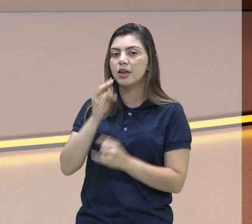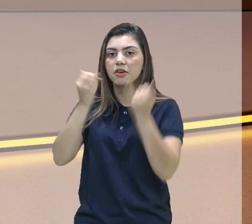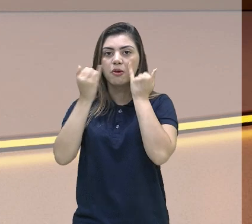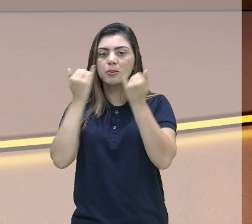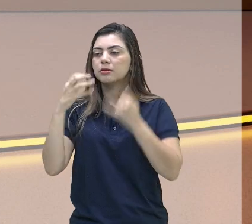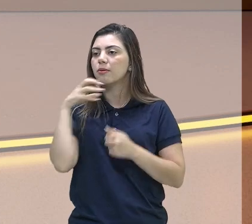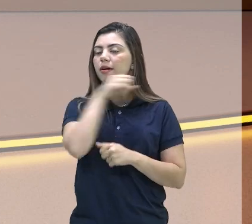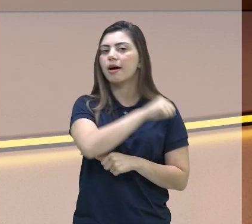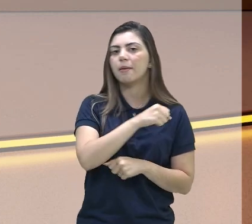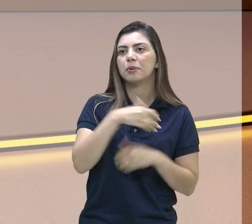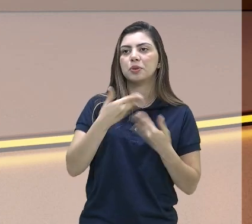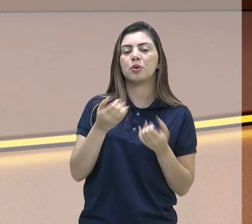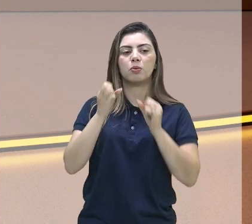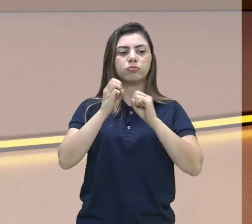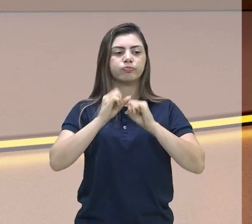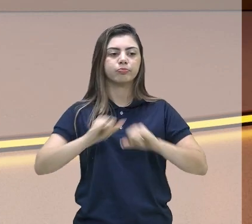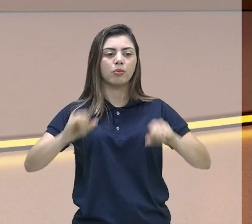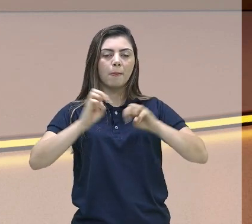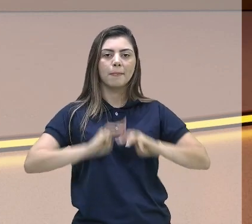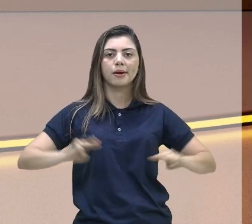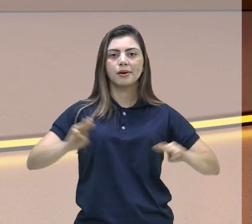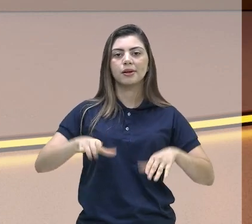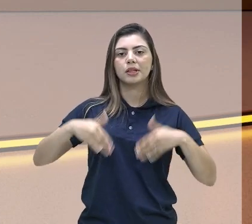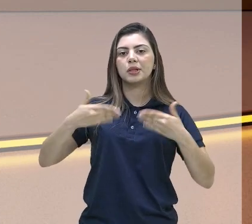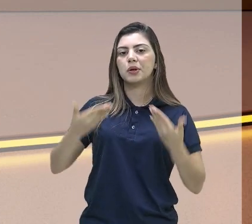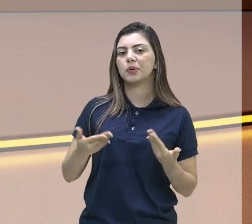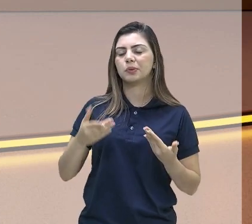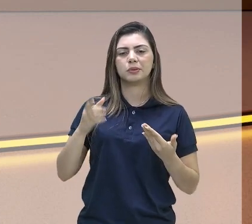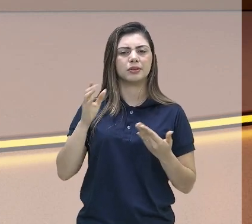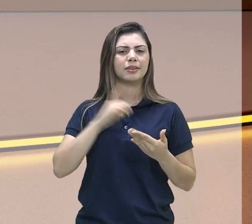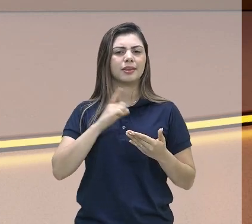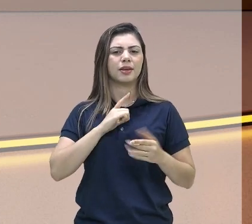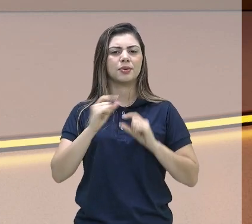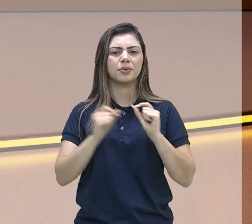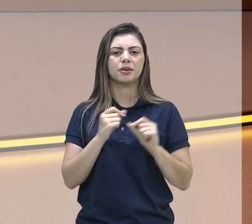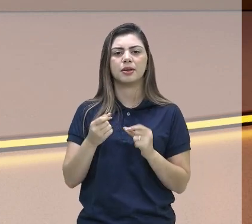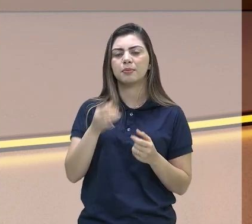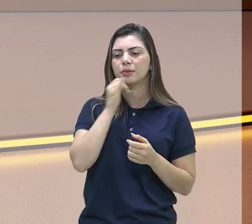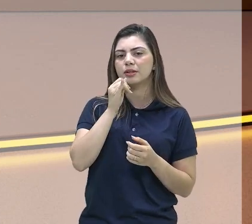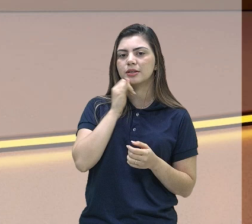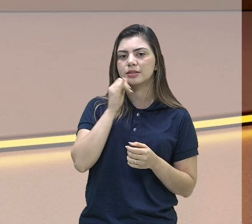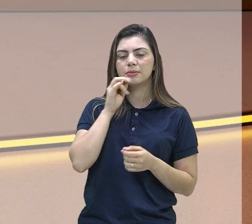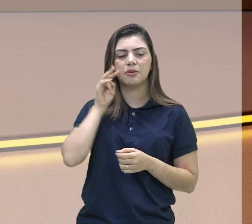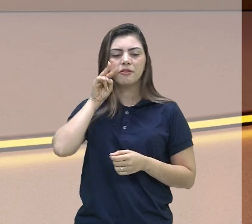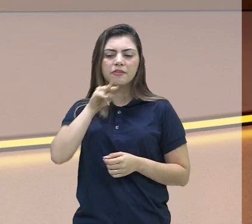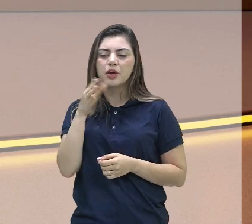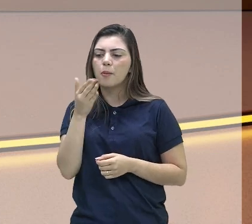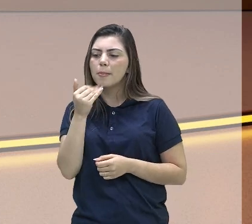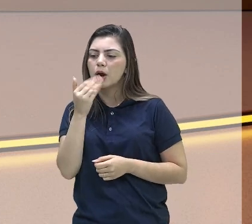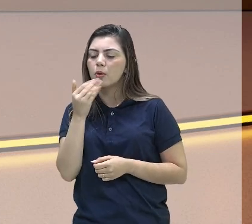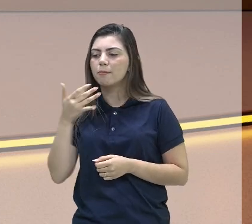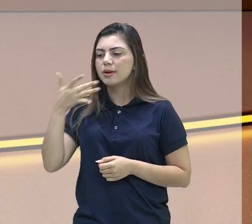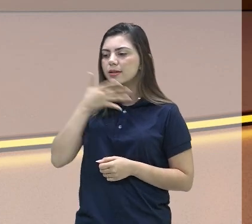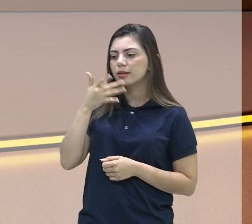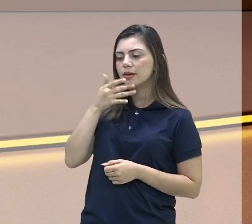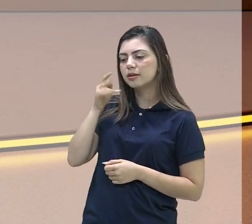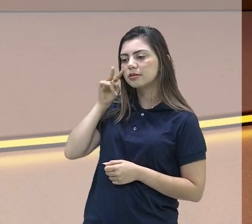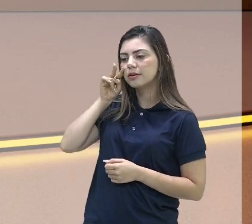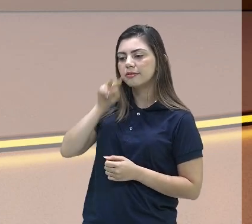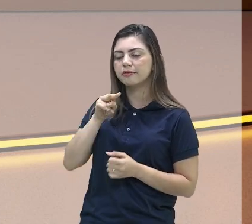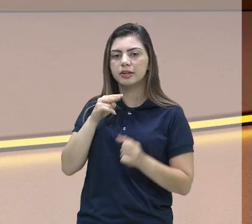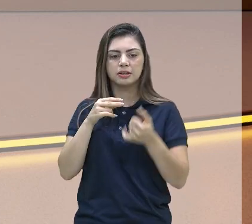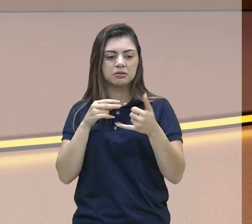de uma propaganda, você recebe anúncio de um prato novo, gostoso, né? Um alimento aí que muita gente